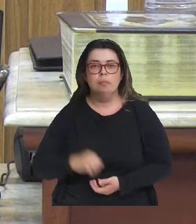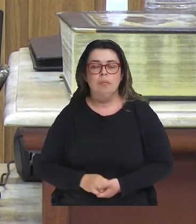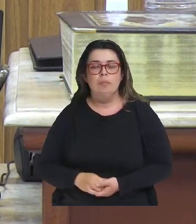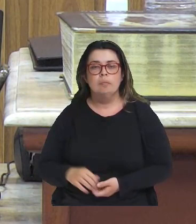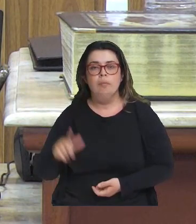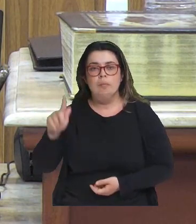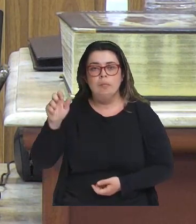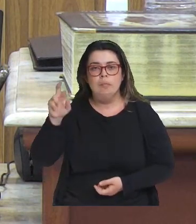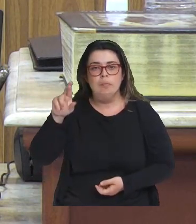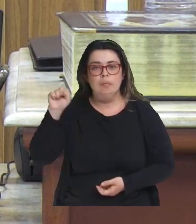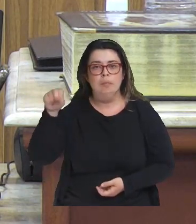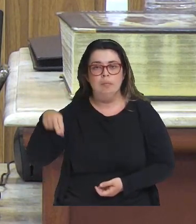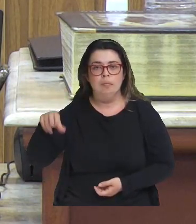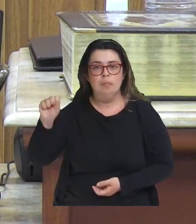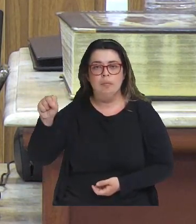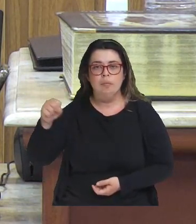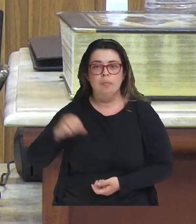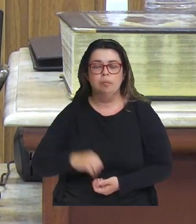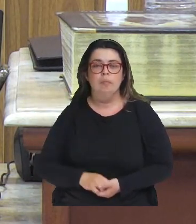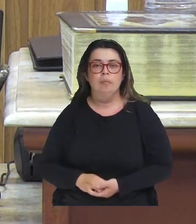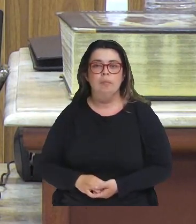vota sim.